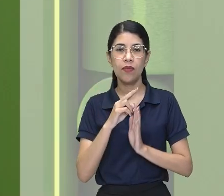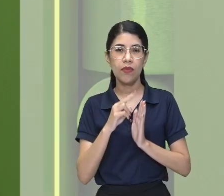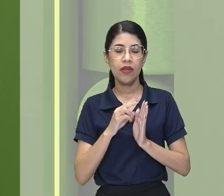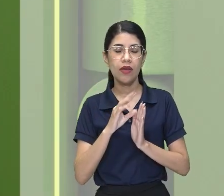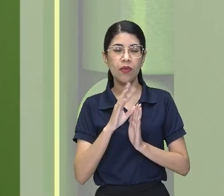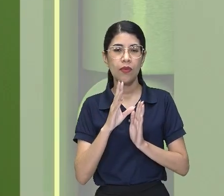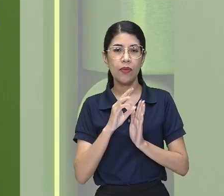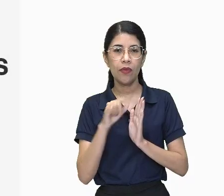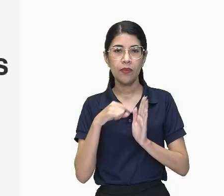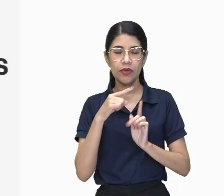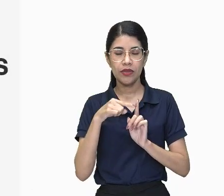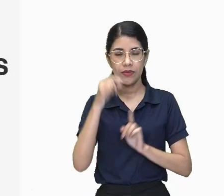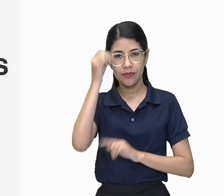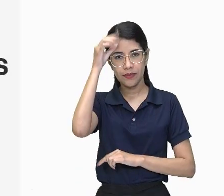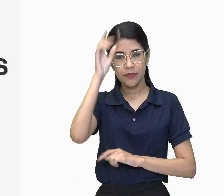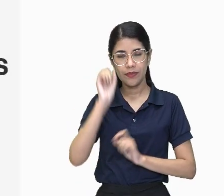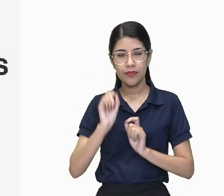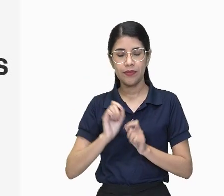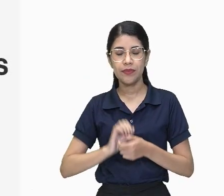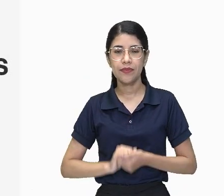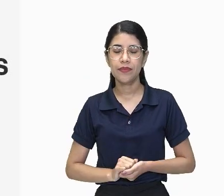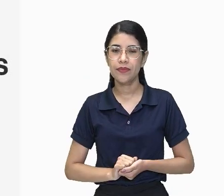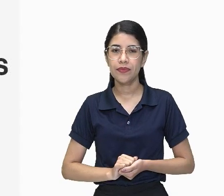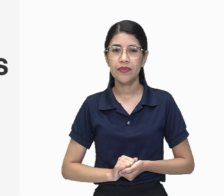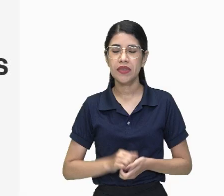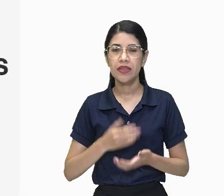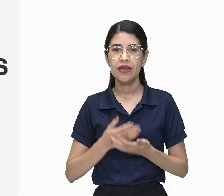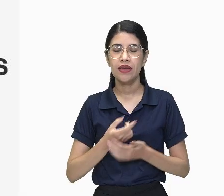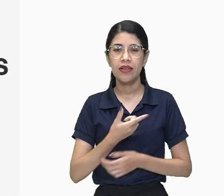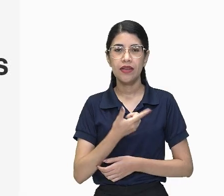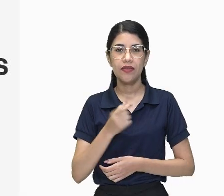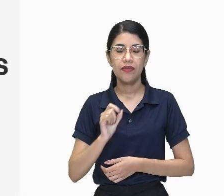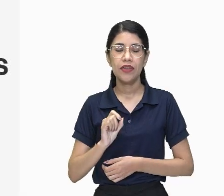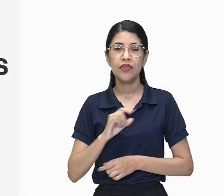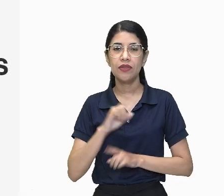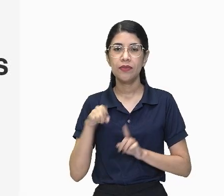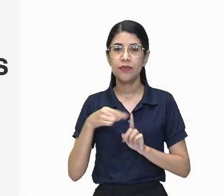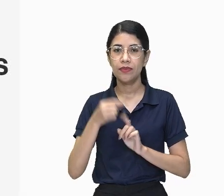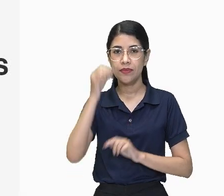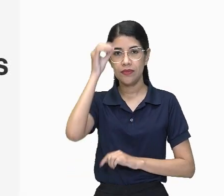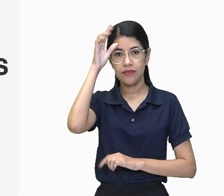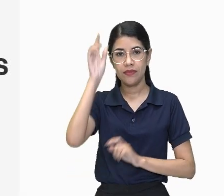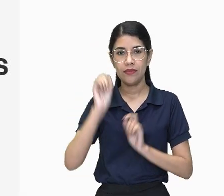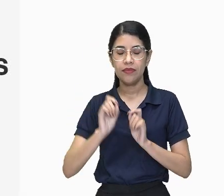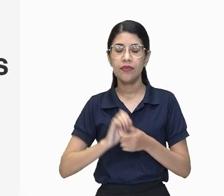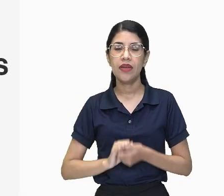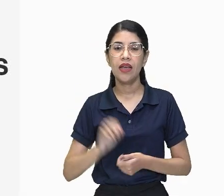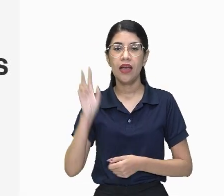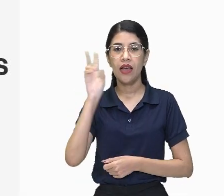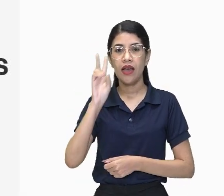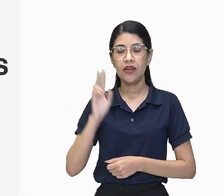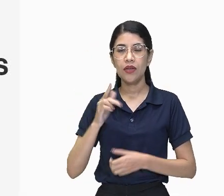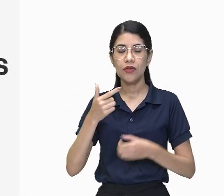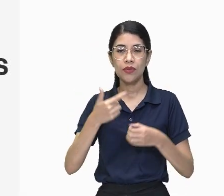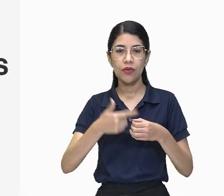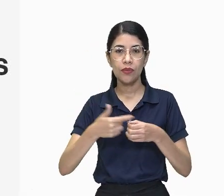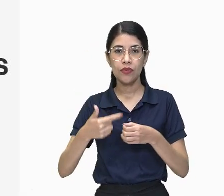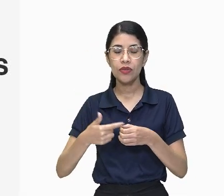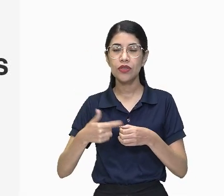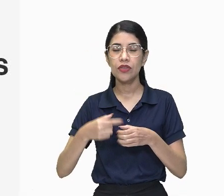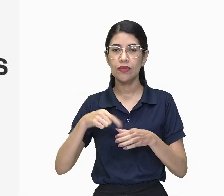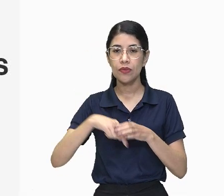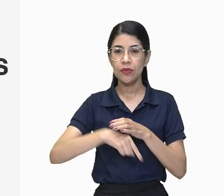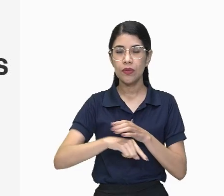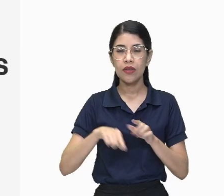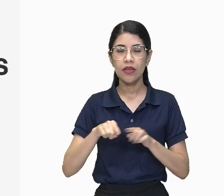objeto de conhecimento? Aula 20, Objeto de Conhecimento, História dos combustíveis fósseis e